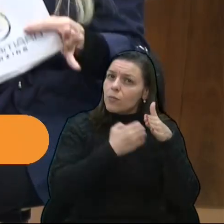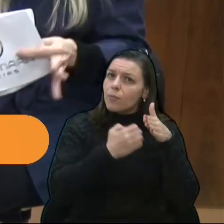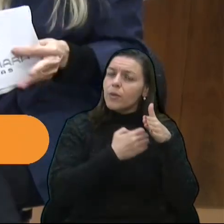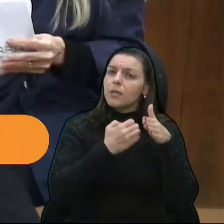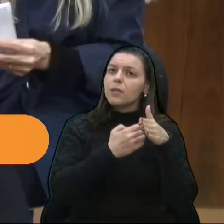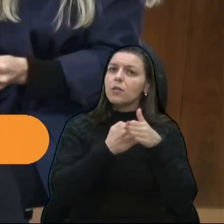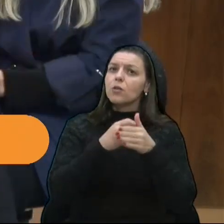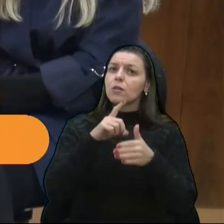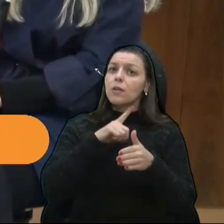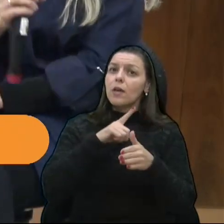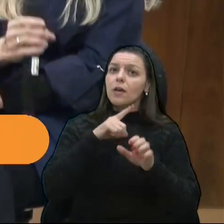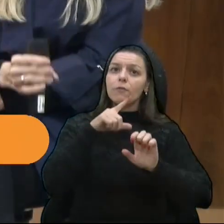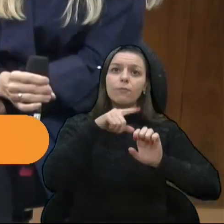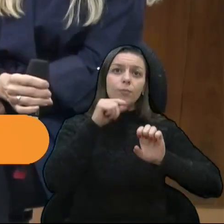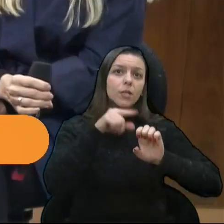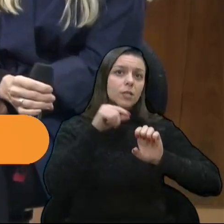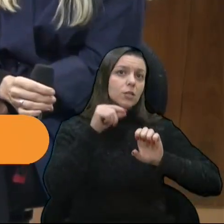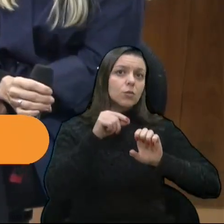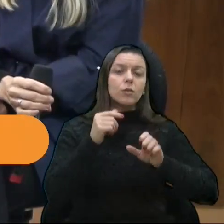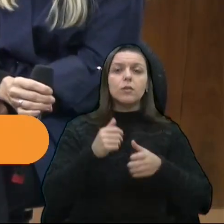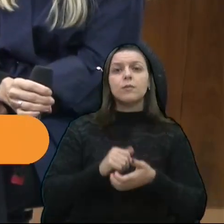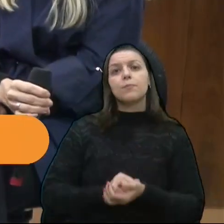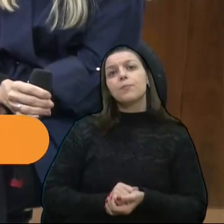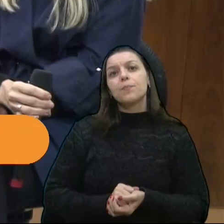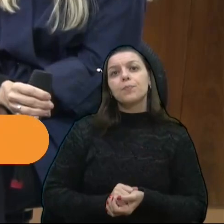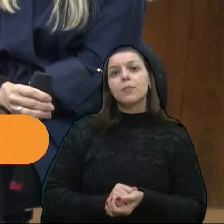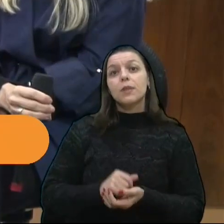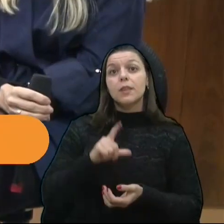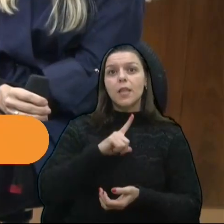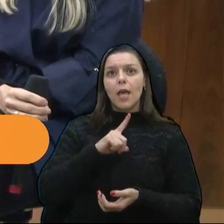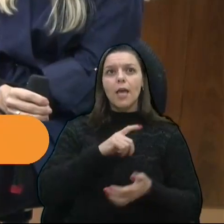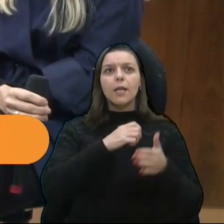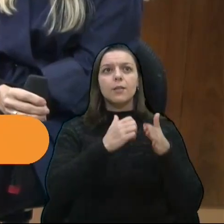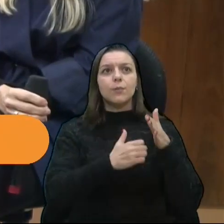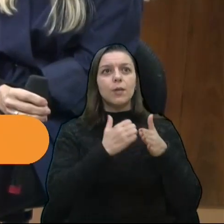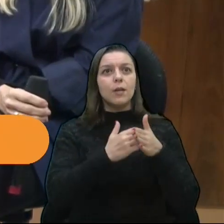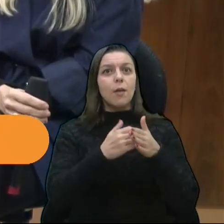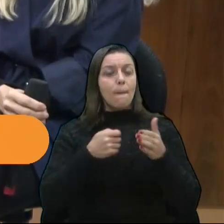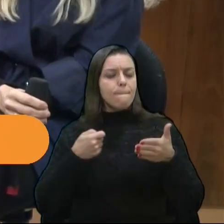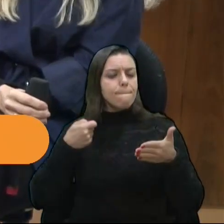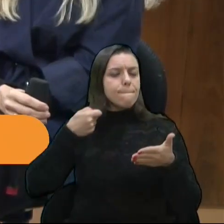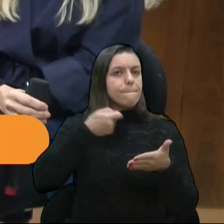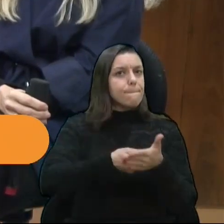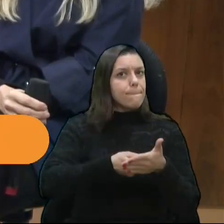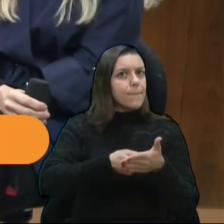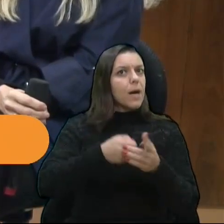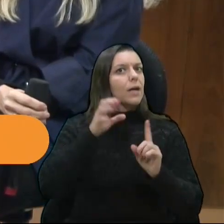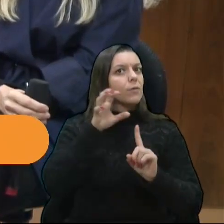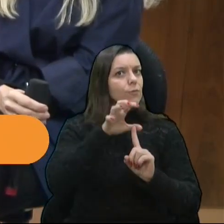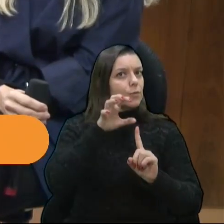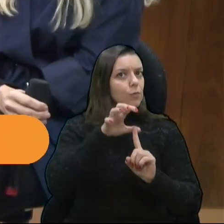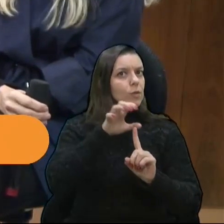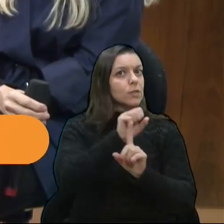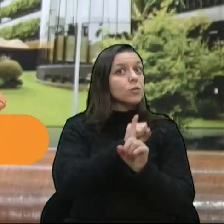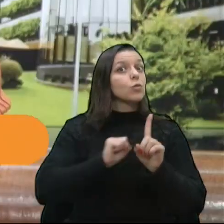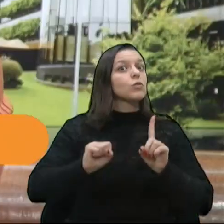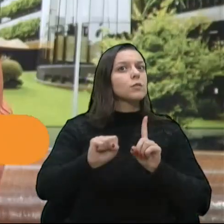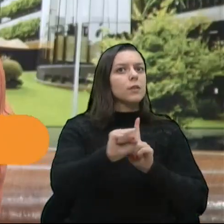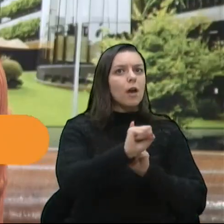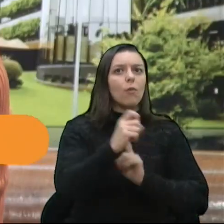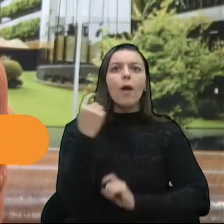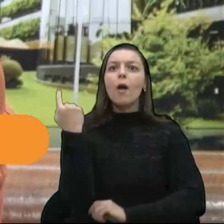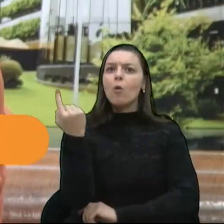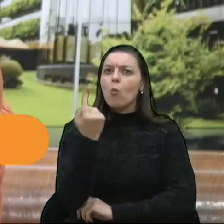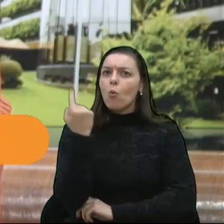novos negócios. Lembrando que a agência, ela atende exclusivamente ações de impacto social no país, né? É a única, né,